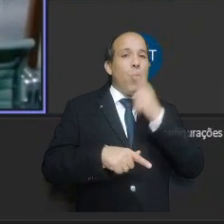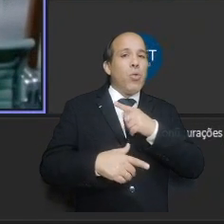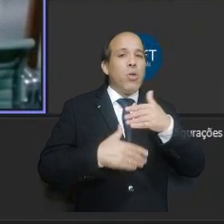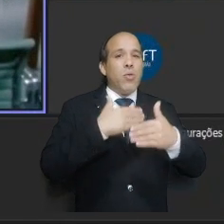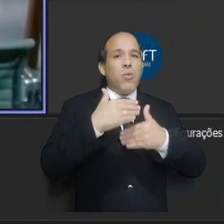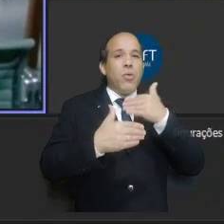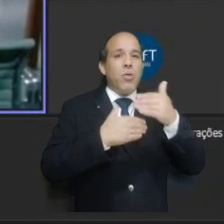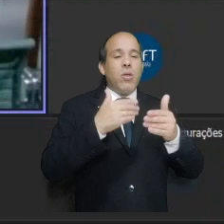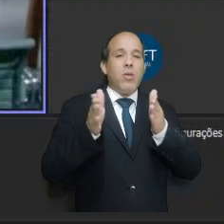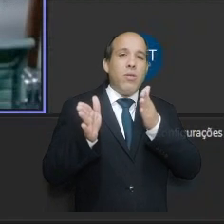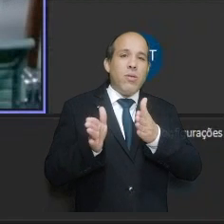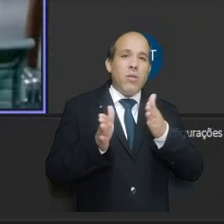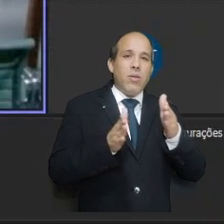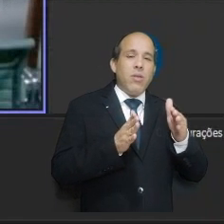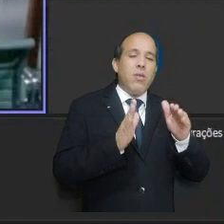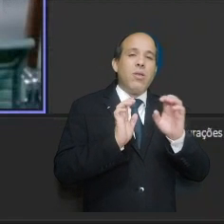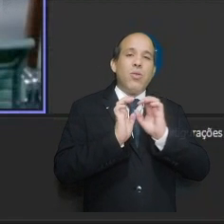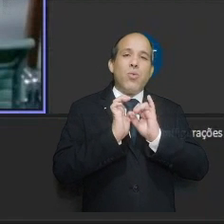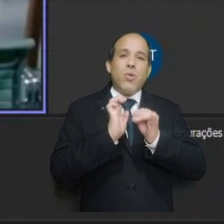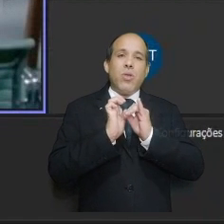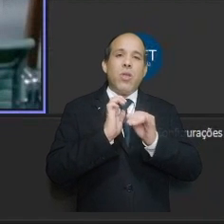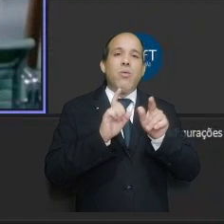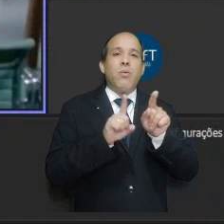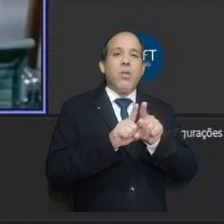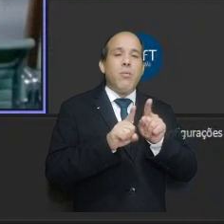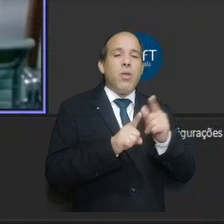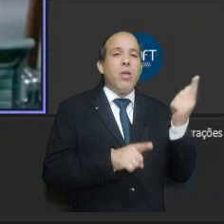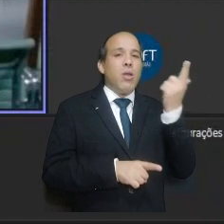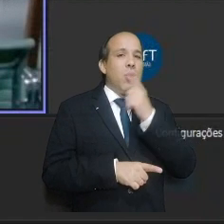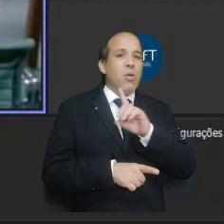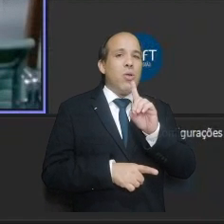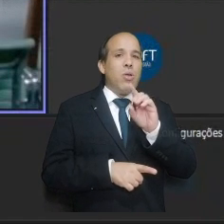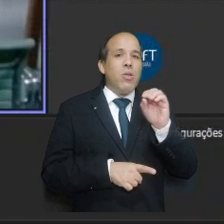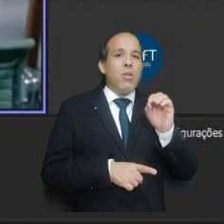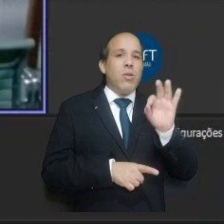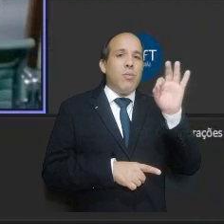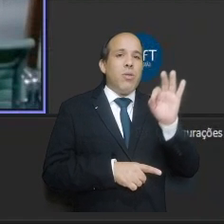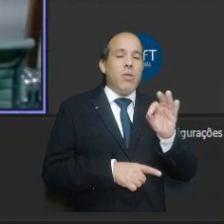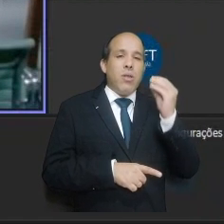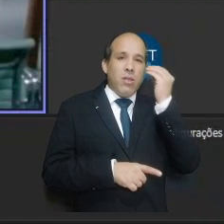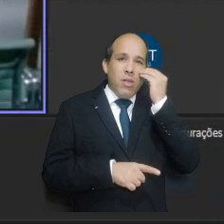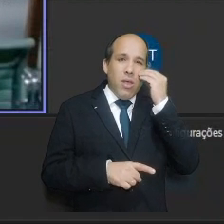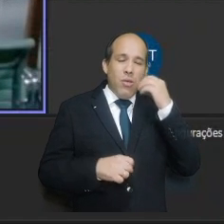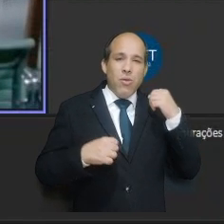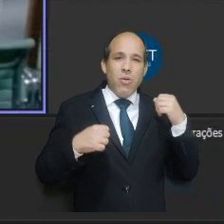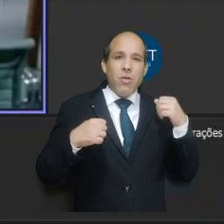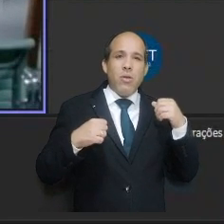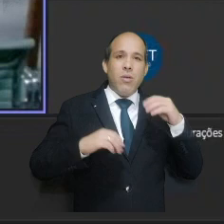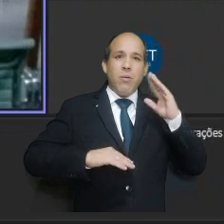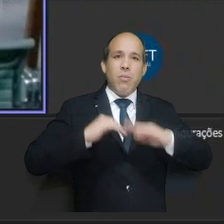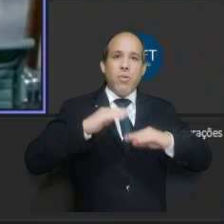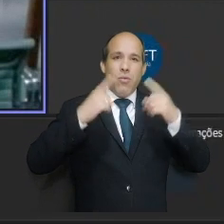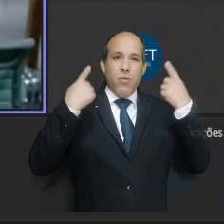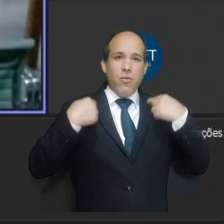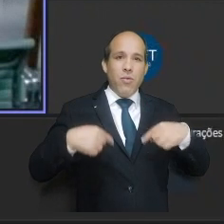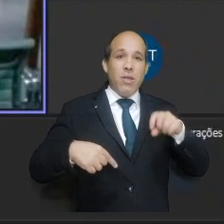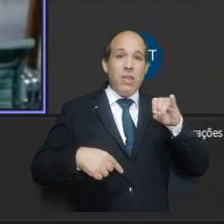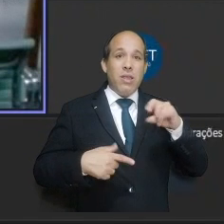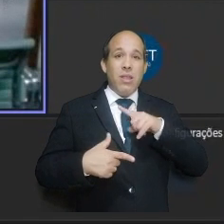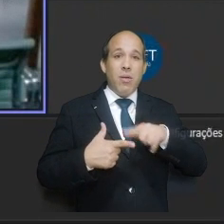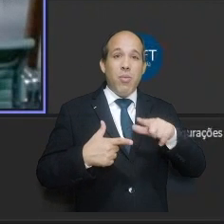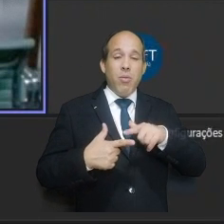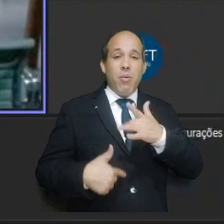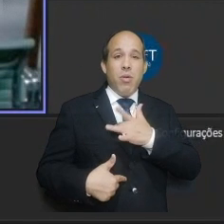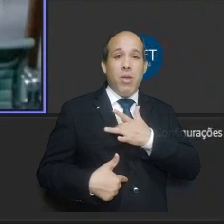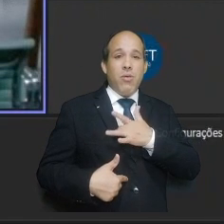Vossa Excelência, ela prosseguiu em todas as fases do certame, inclusive ganhou 100% no teste de aptidão física, coisa que